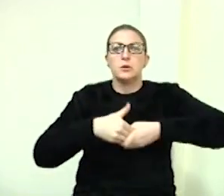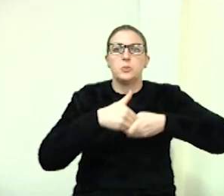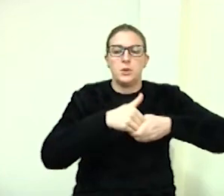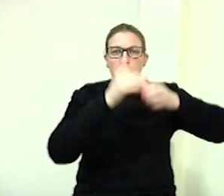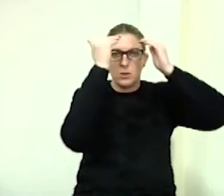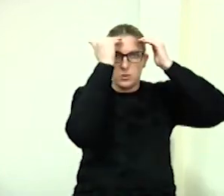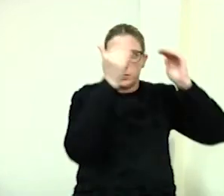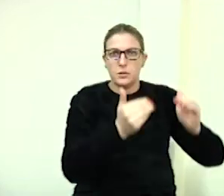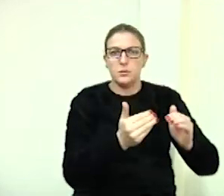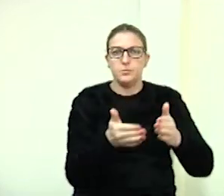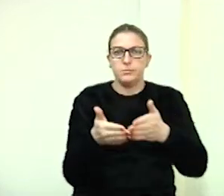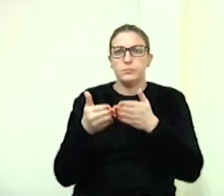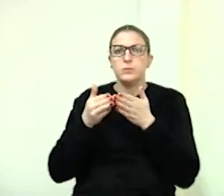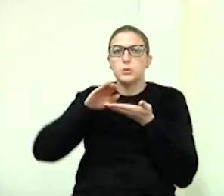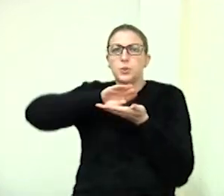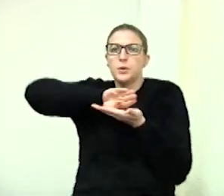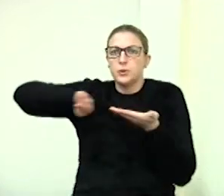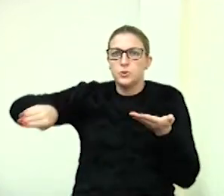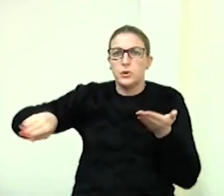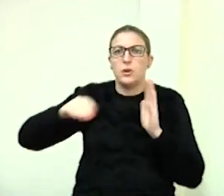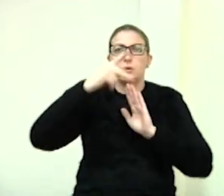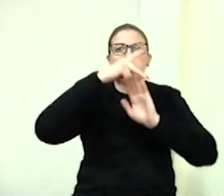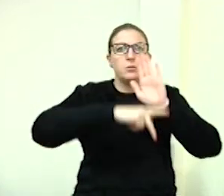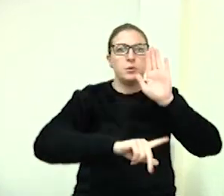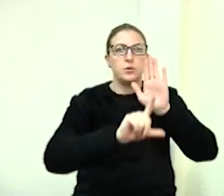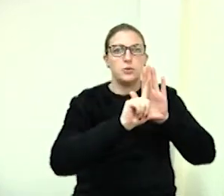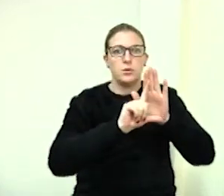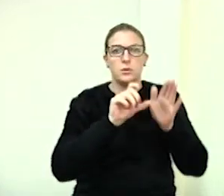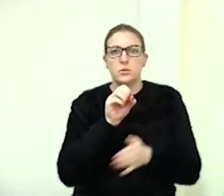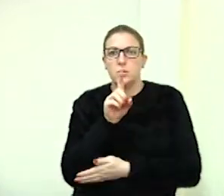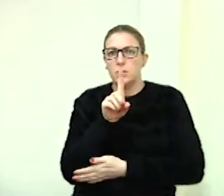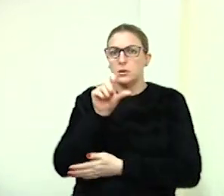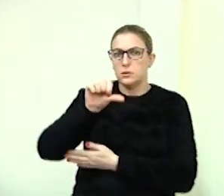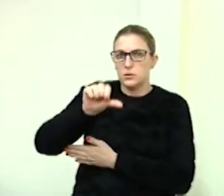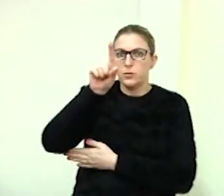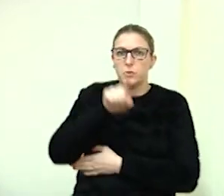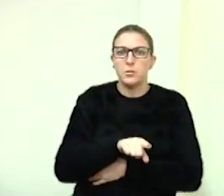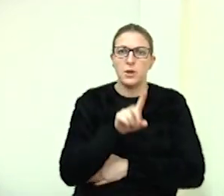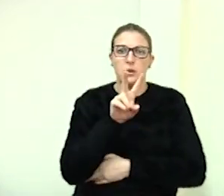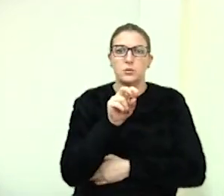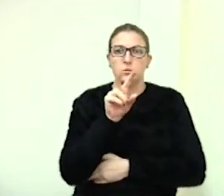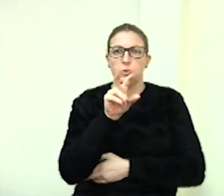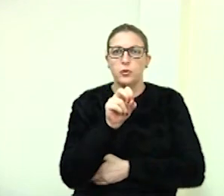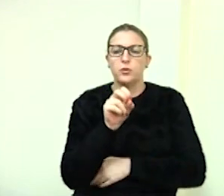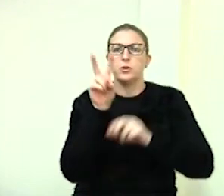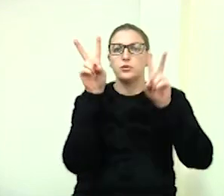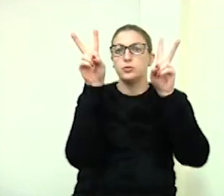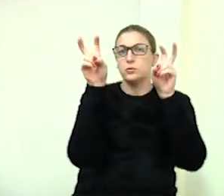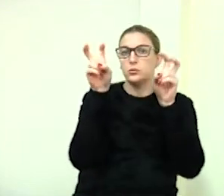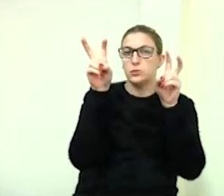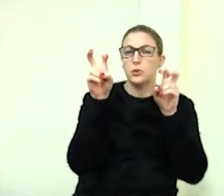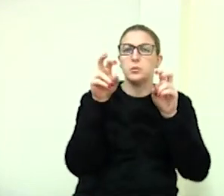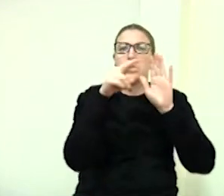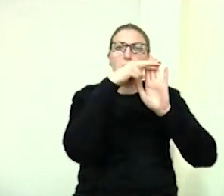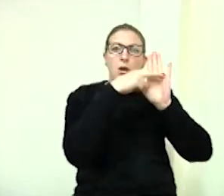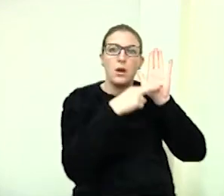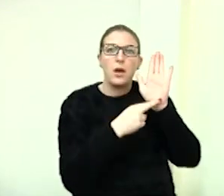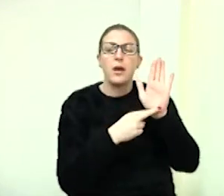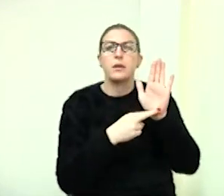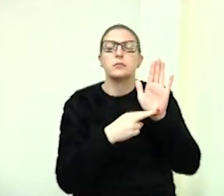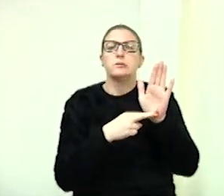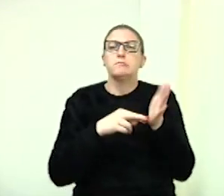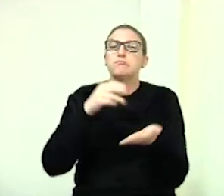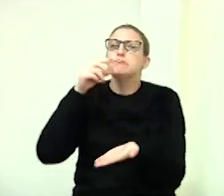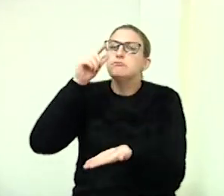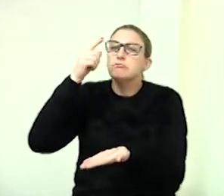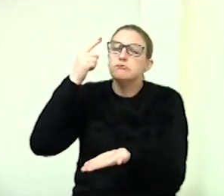cordialmente, solicitamos a retirada do projeto de lei executivo nº 019-2020, que dispõe sobre as normas de instalação e o